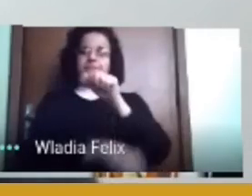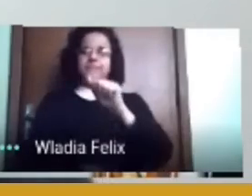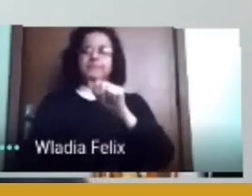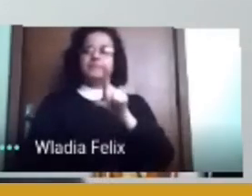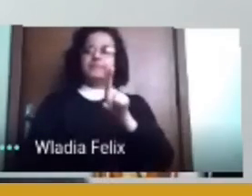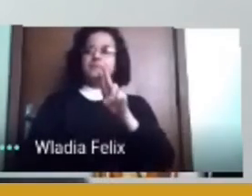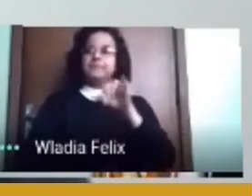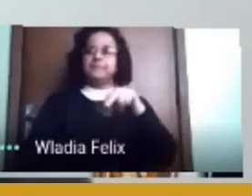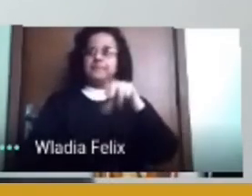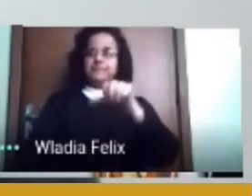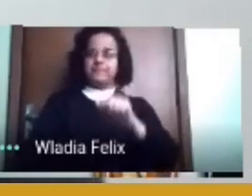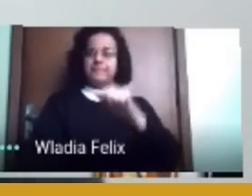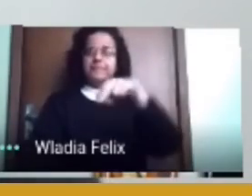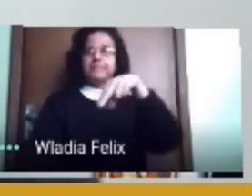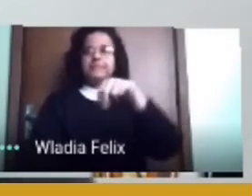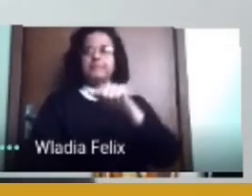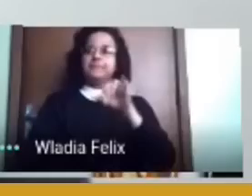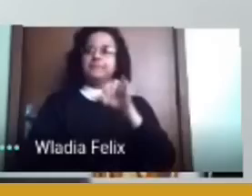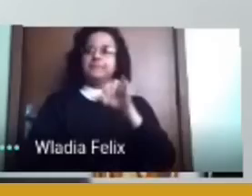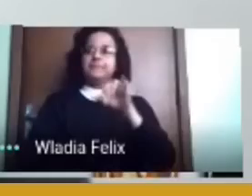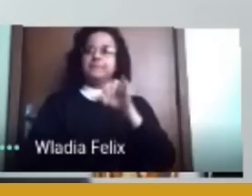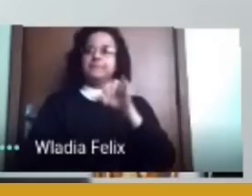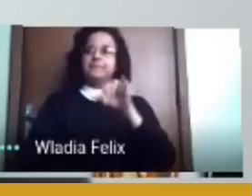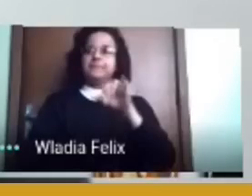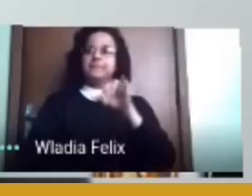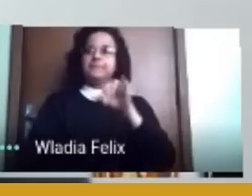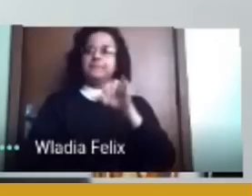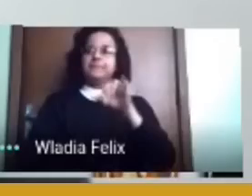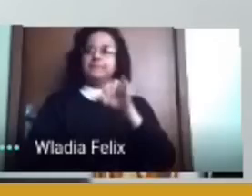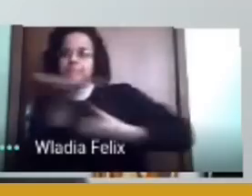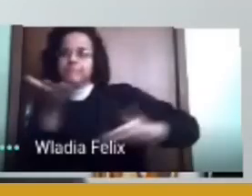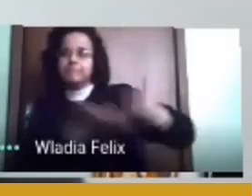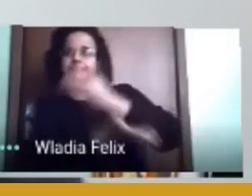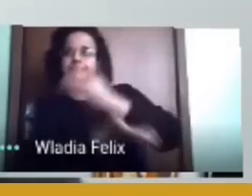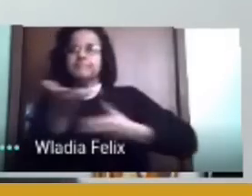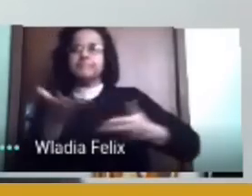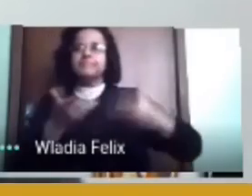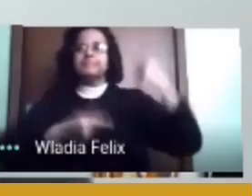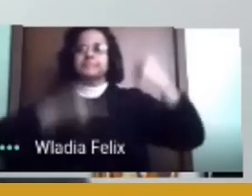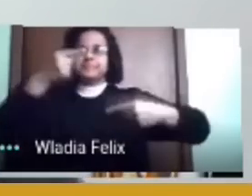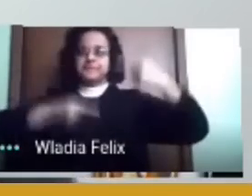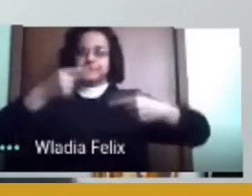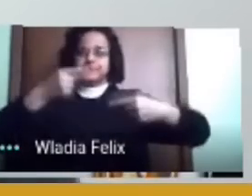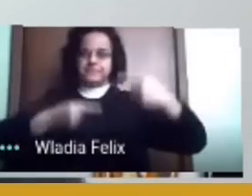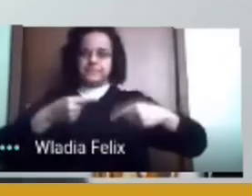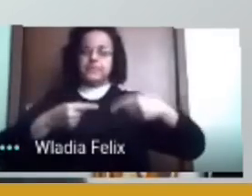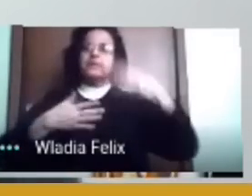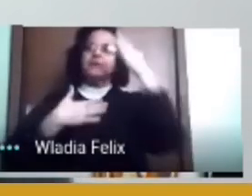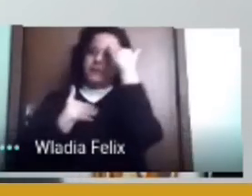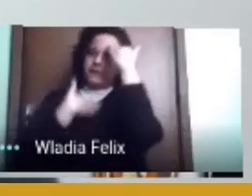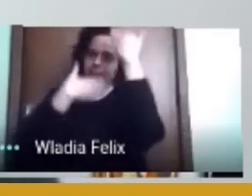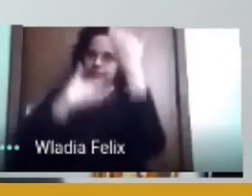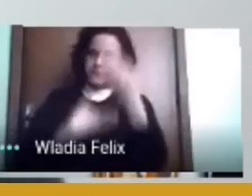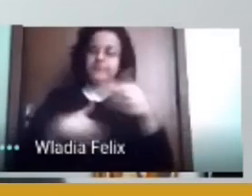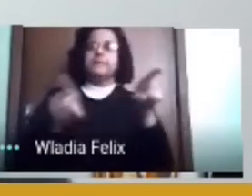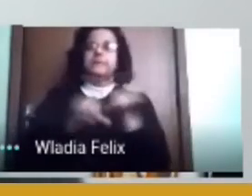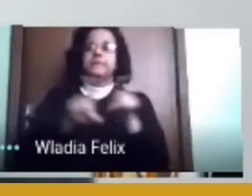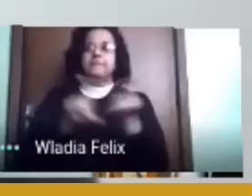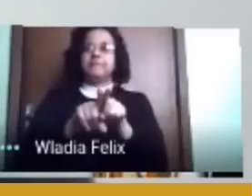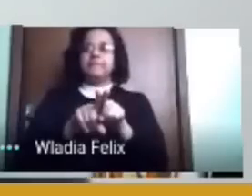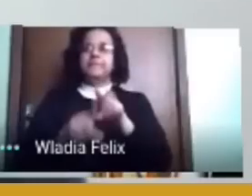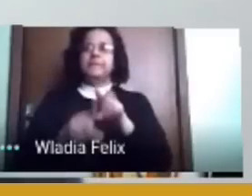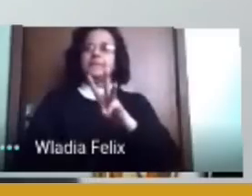mediação dessa nossa conversa, desse nosso debate. Agradecer também a presença da Vládia e da Simone, que